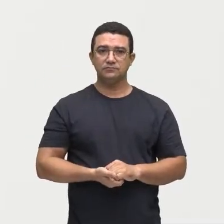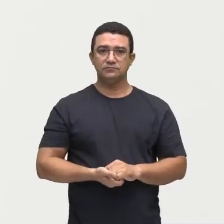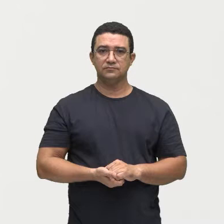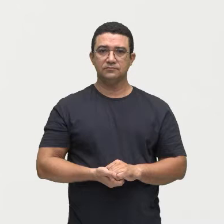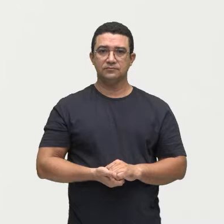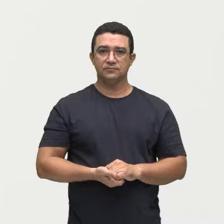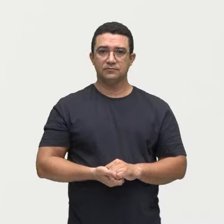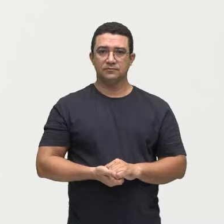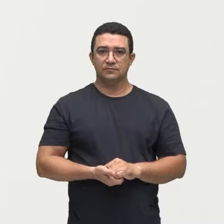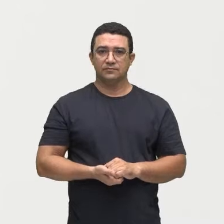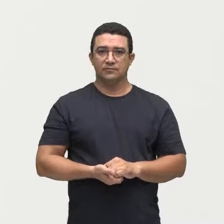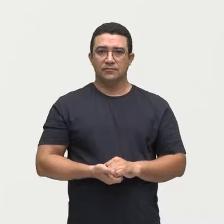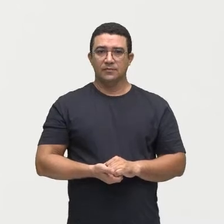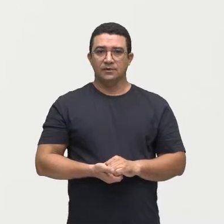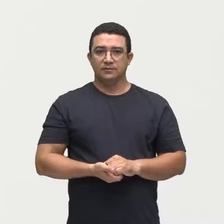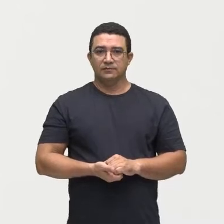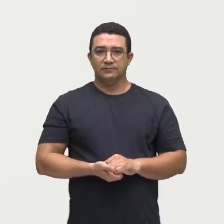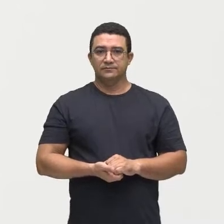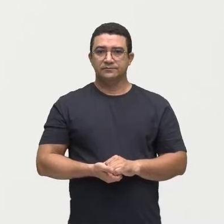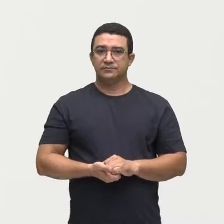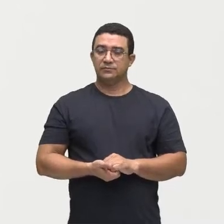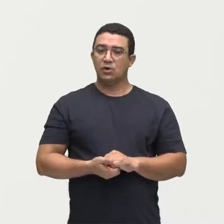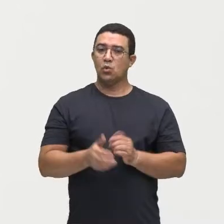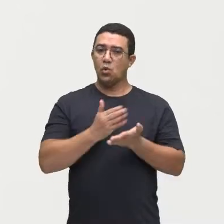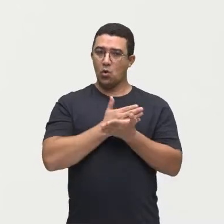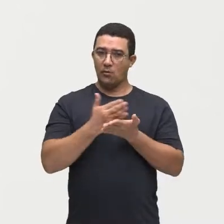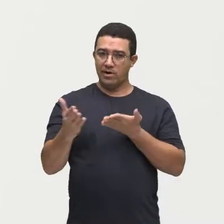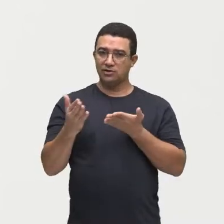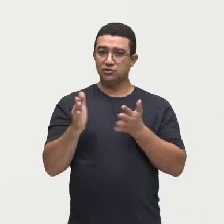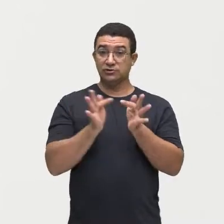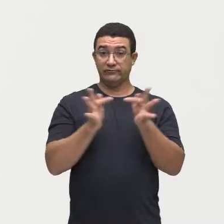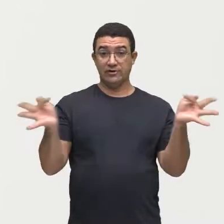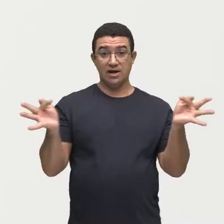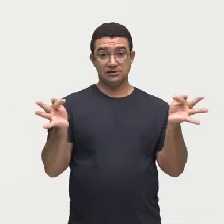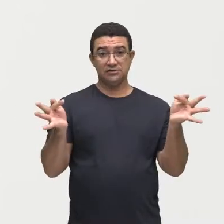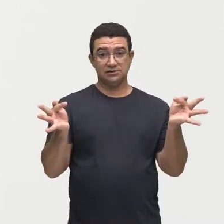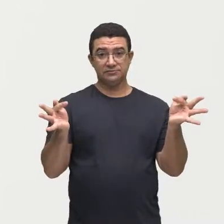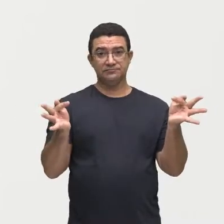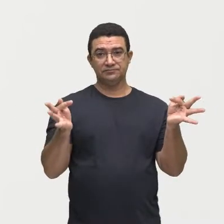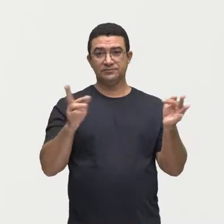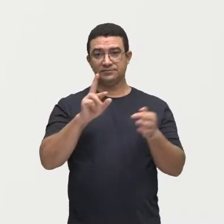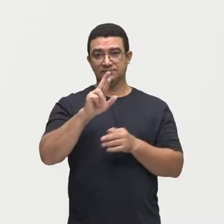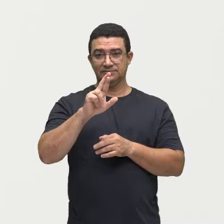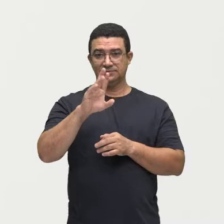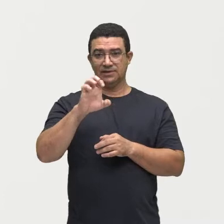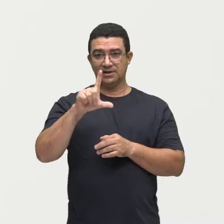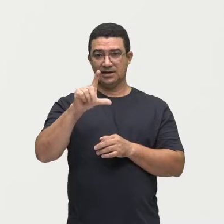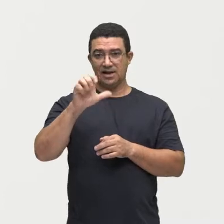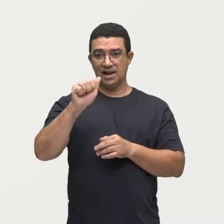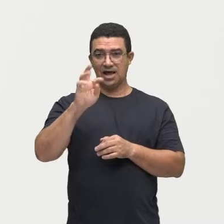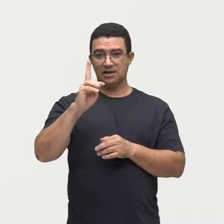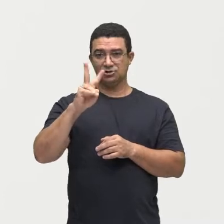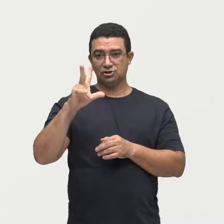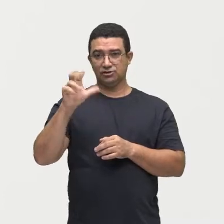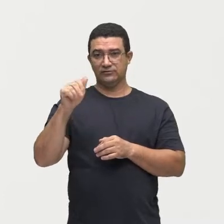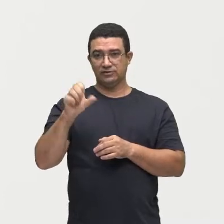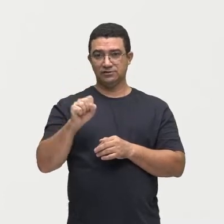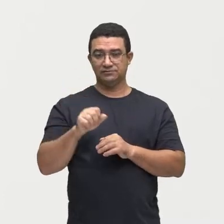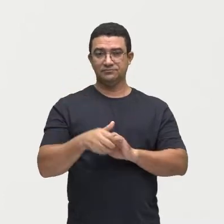Introduz orações relativas com ou sem antecedente. Então, vamos para o nosso